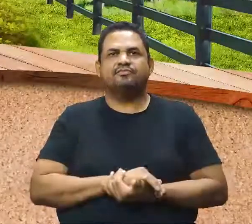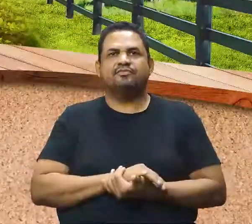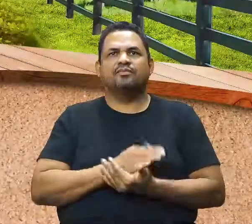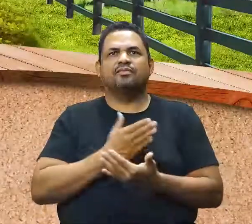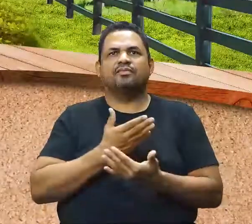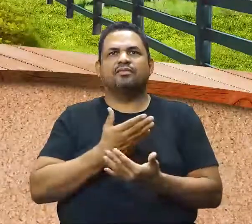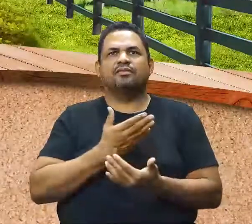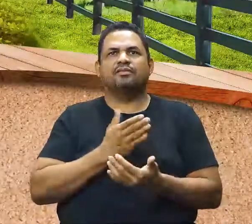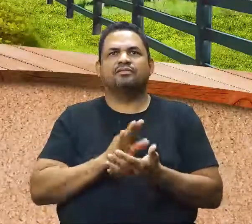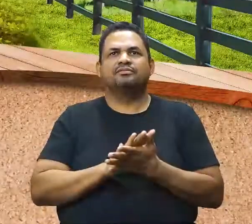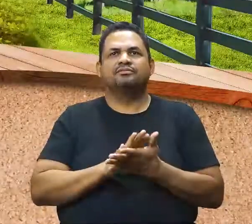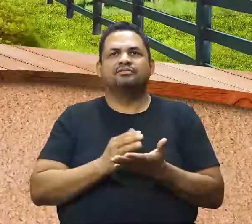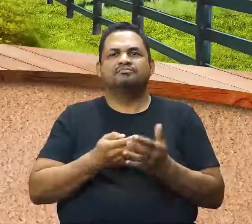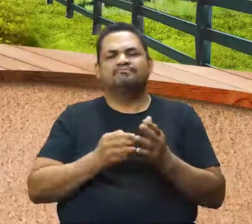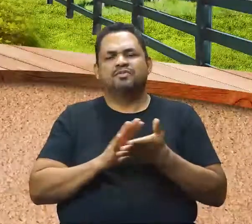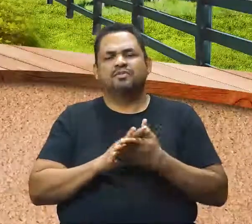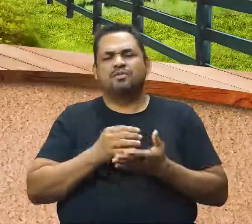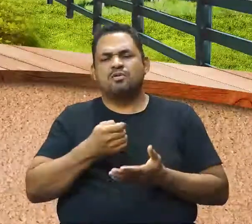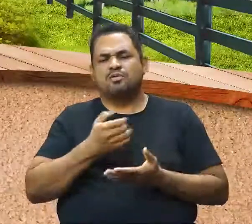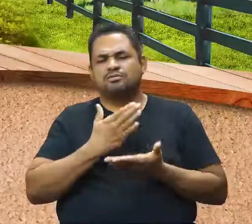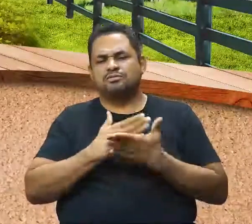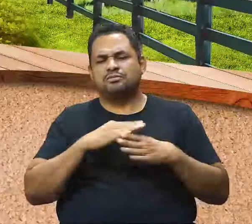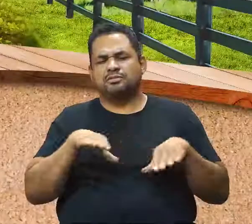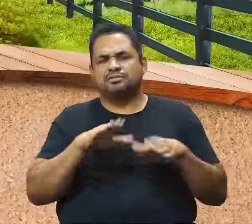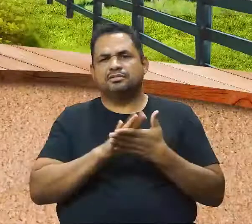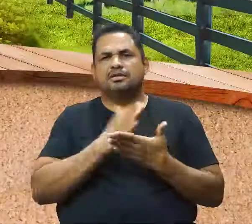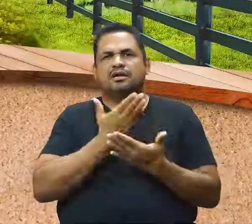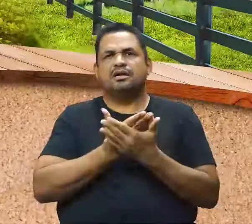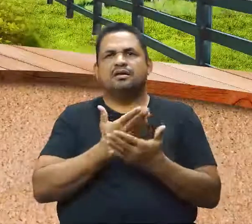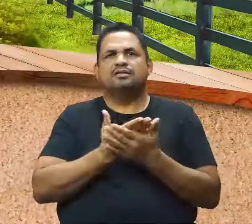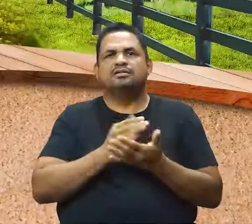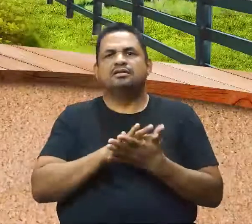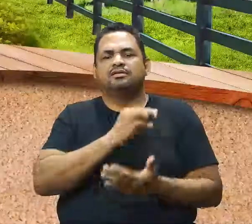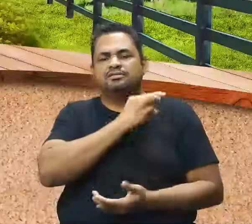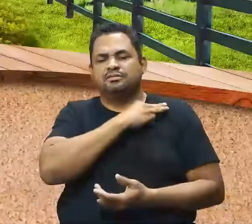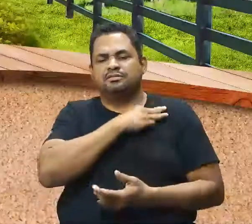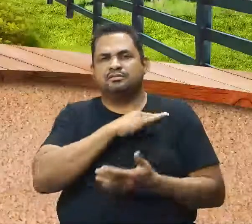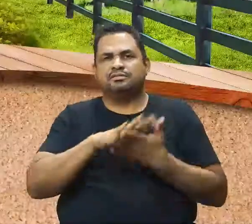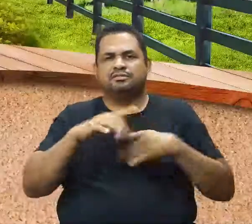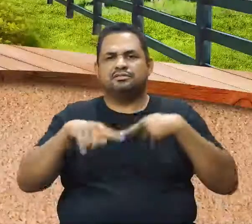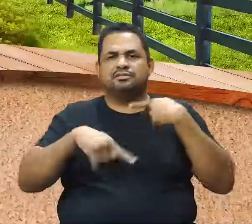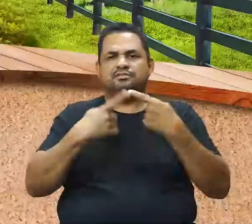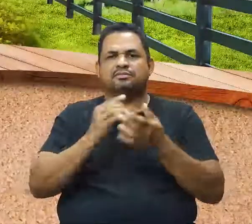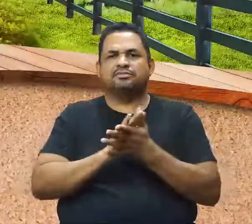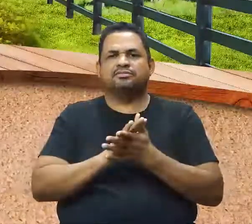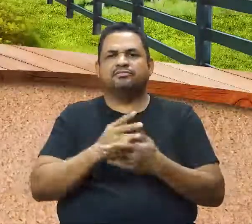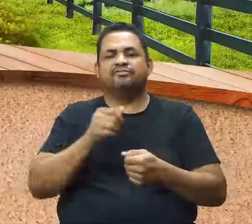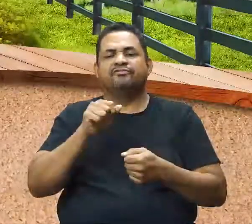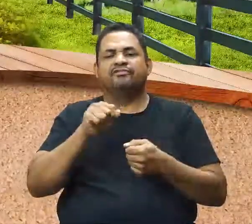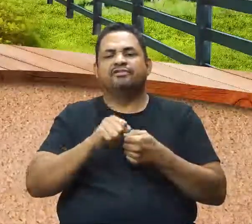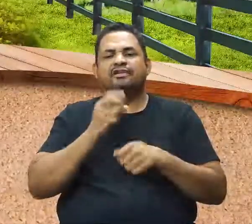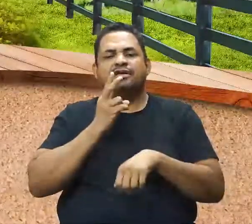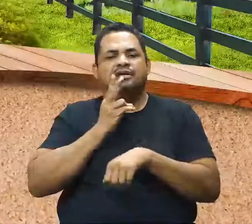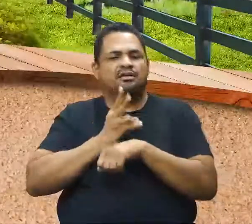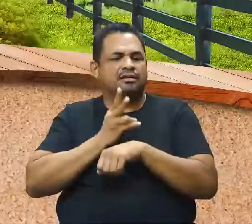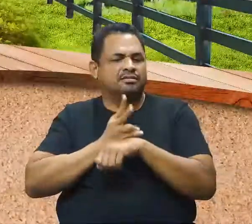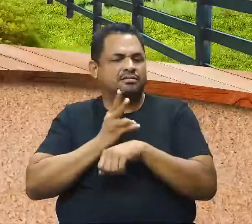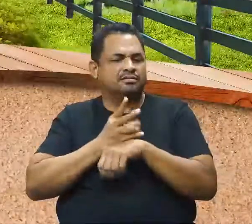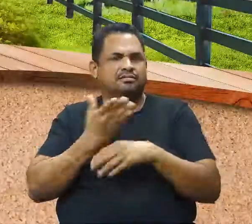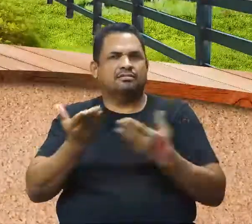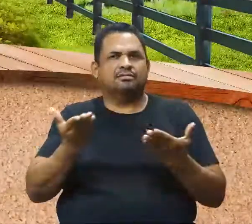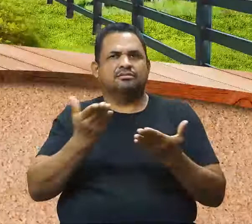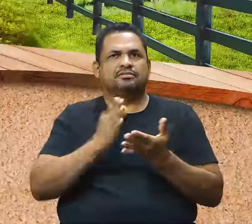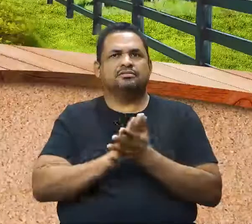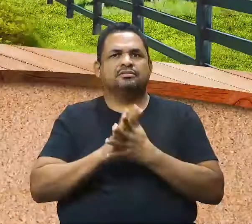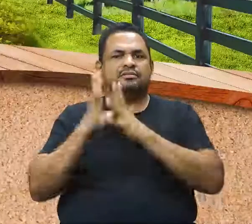na penúltima aula da NBAZ do 3º ano. Daqui a pouco, faremos a gravação juntamente com vocês sobre